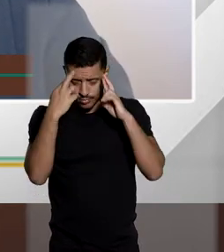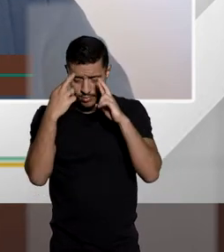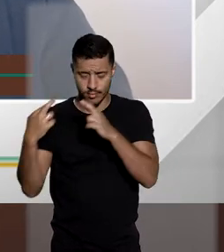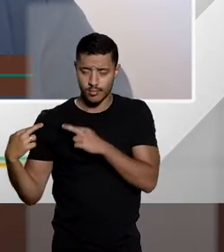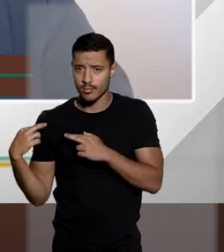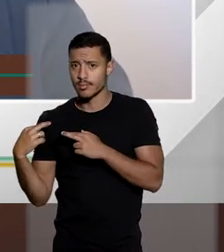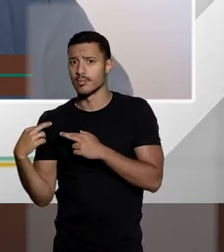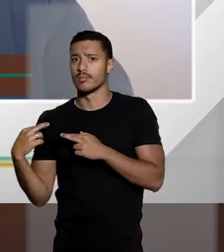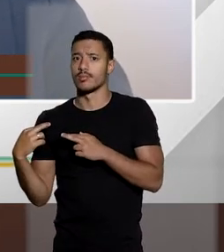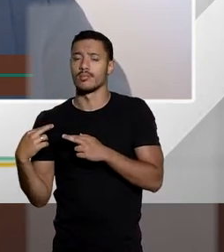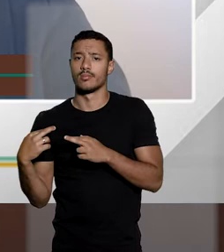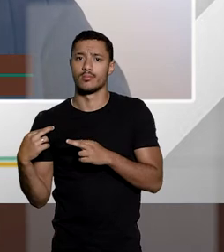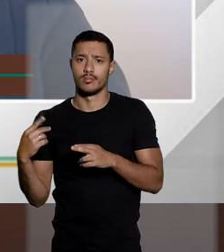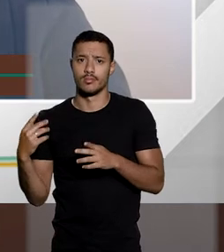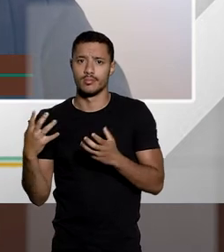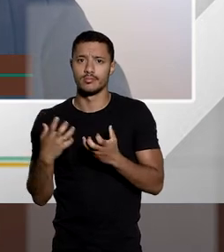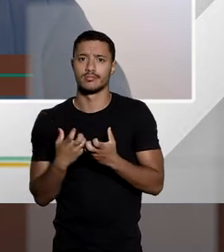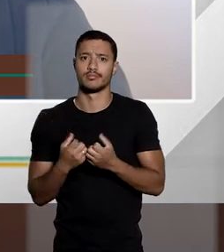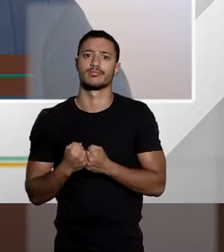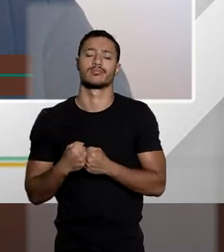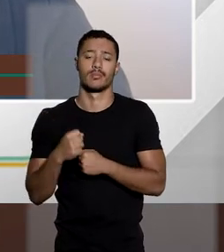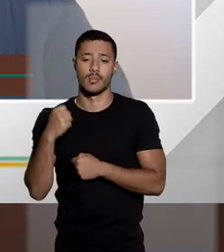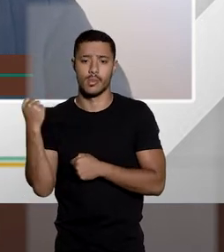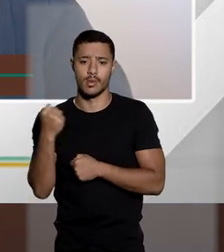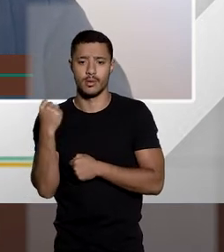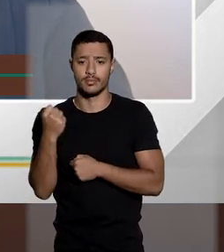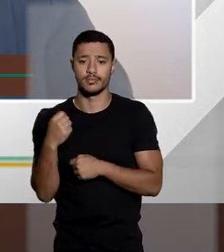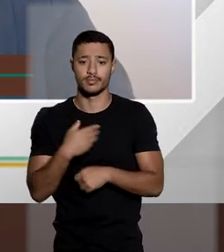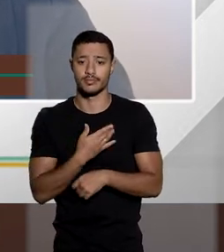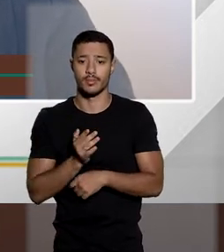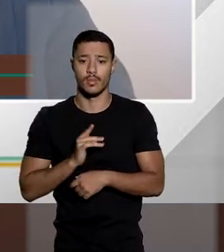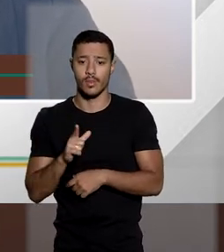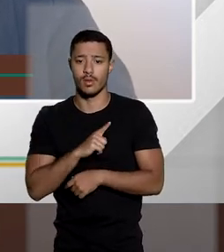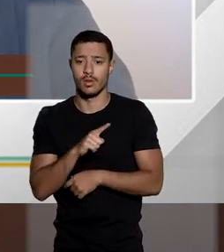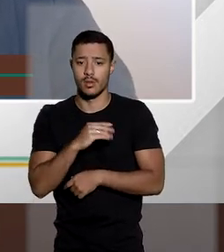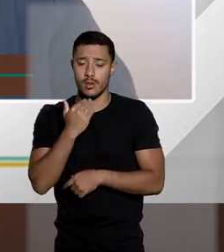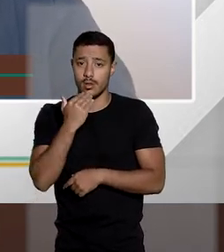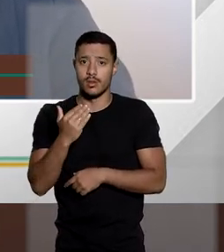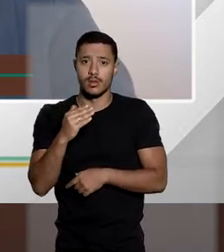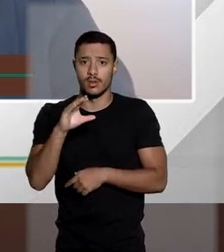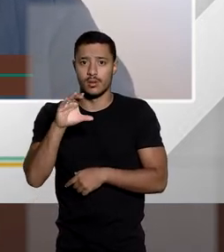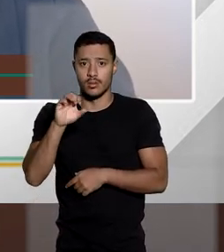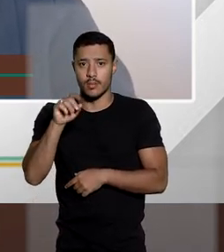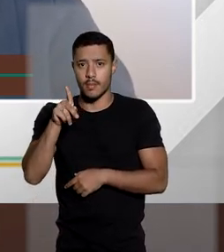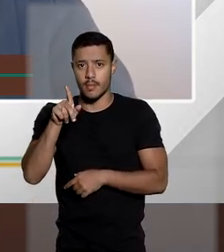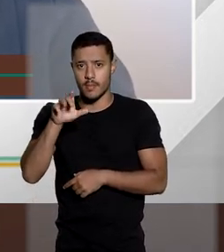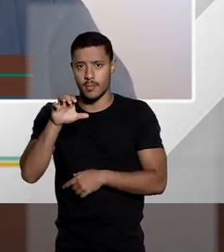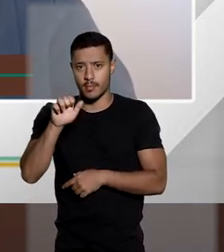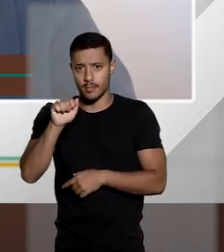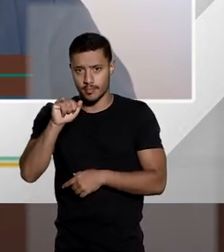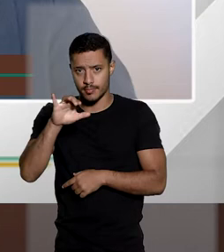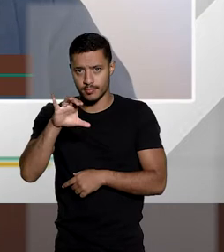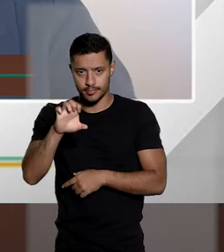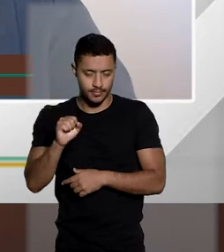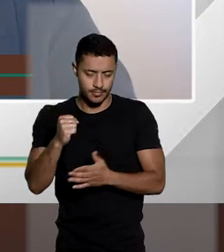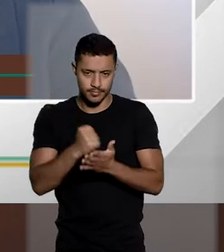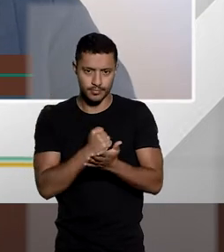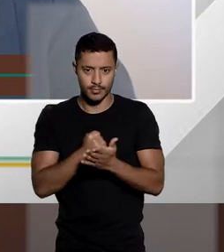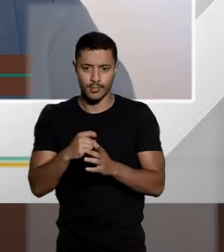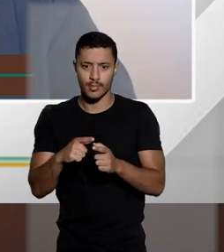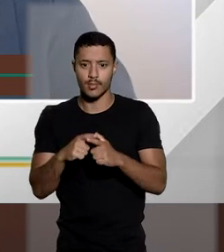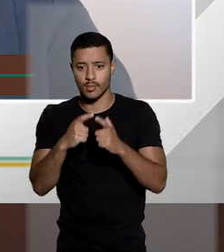responsabilidade for lhe atribuída pela matriz de risco. Nós temos exigências de compliance para contratações de